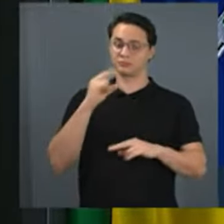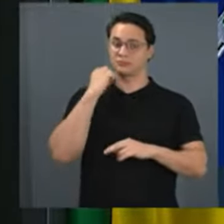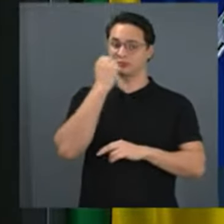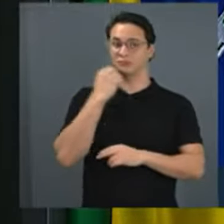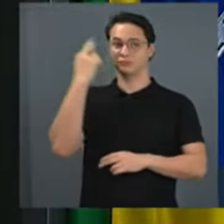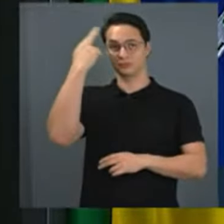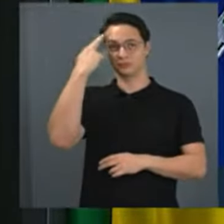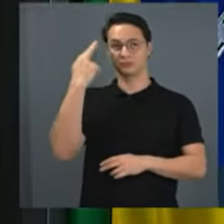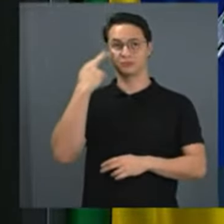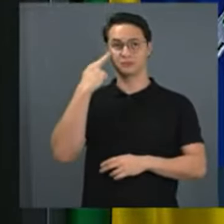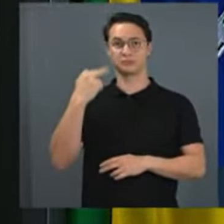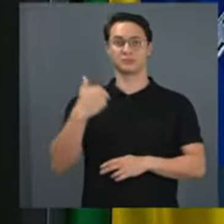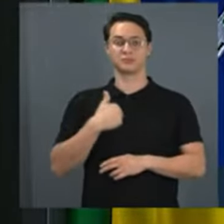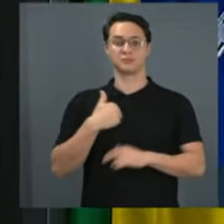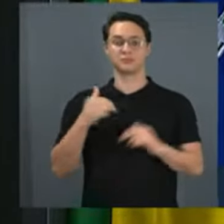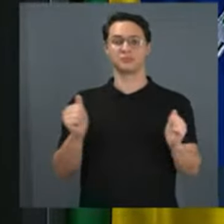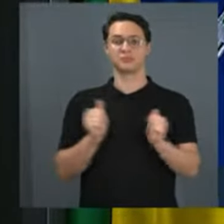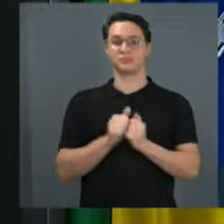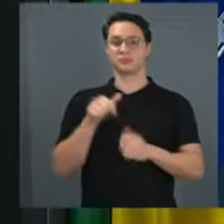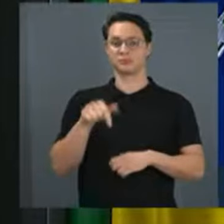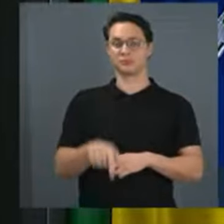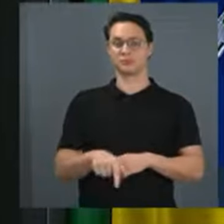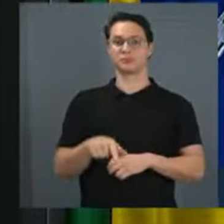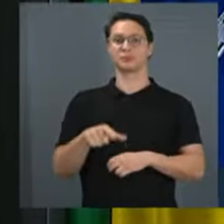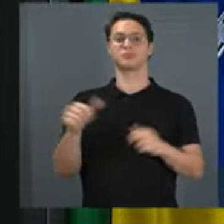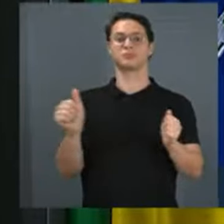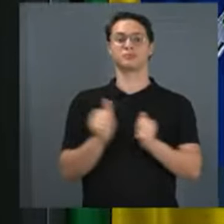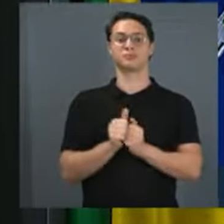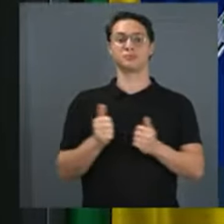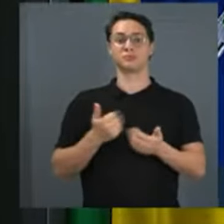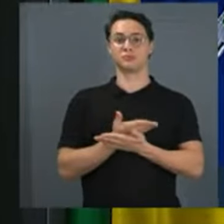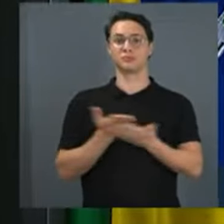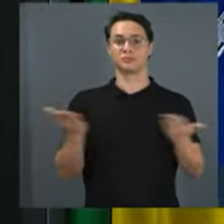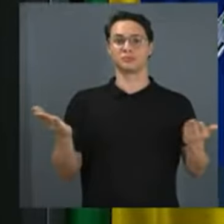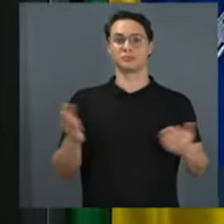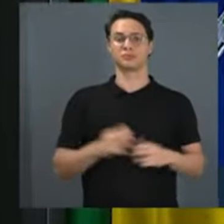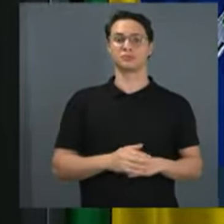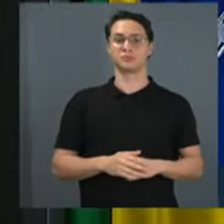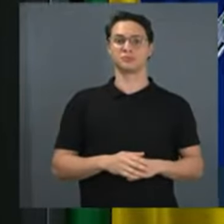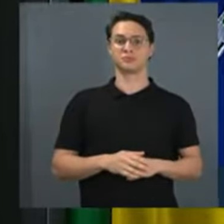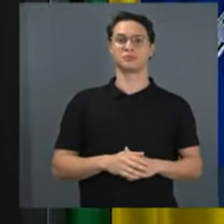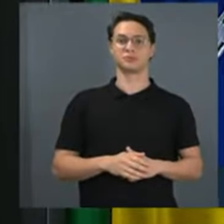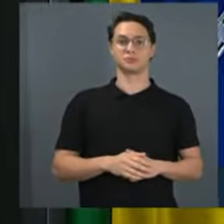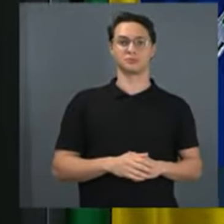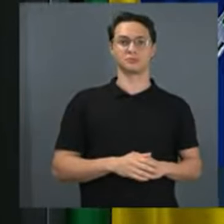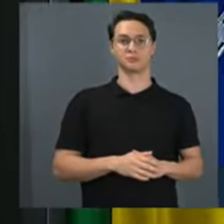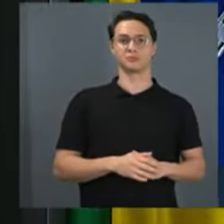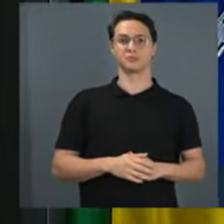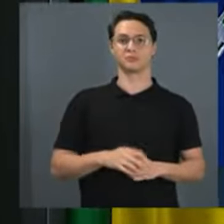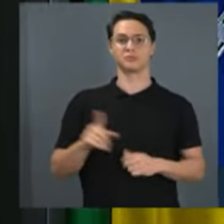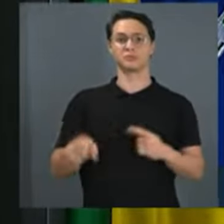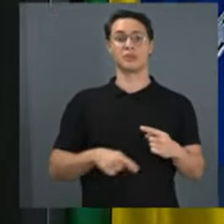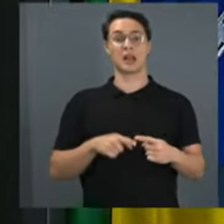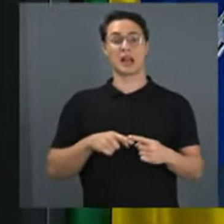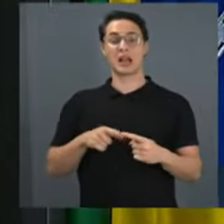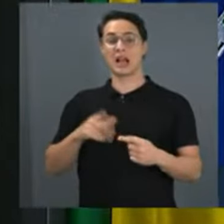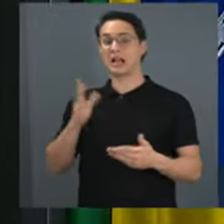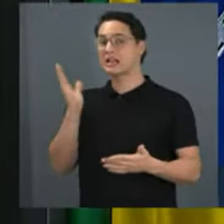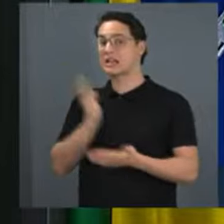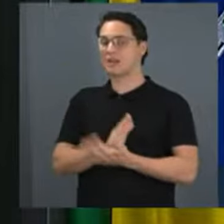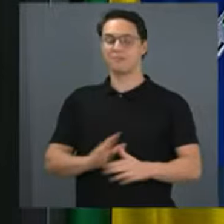Rodrigo Pacheco e eu estejamos aqui no Senado, os colegas aqui, ainda para acabar com